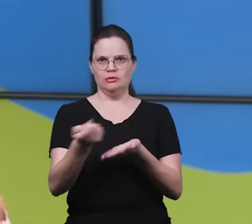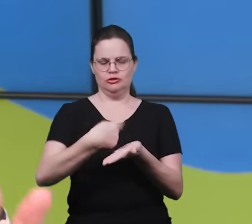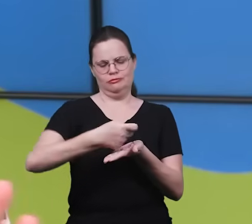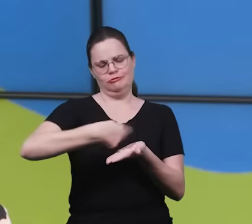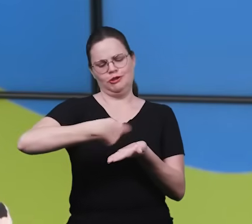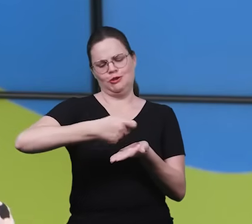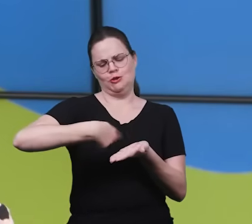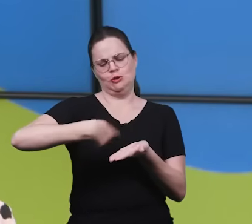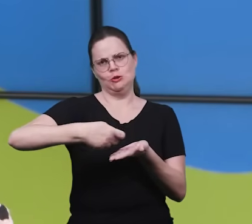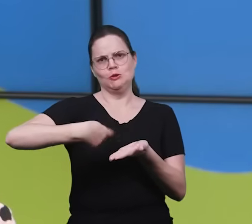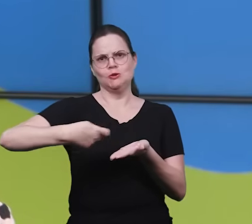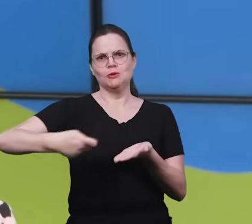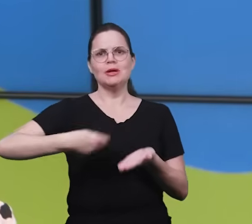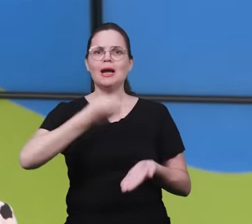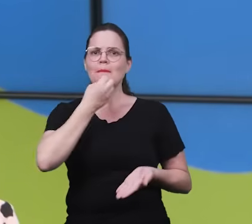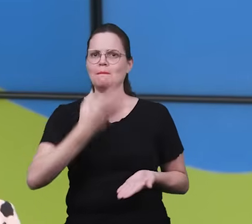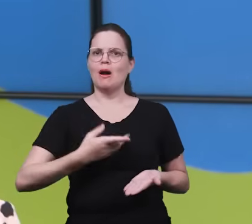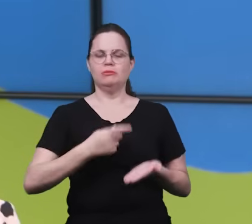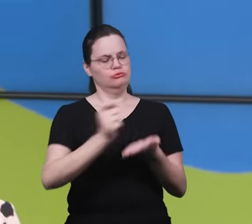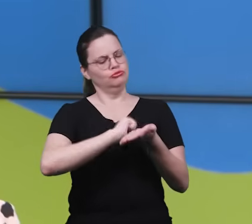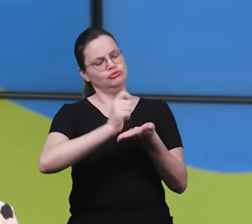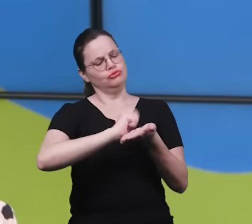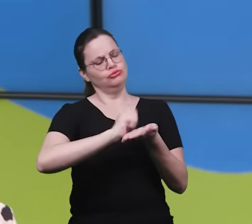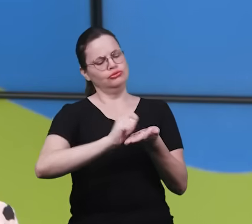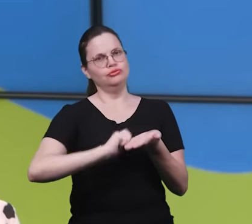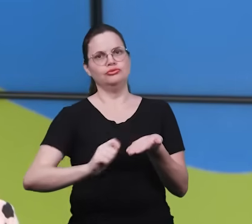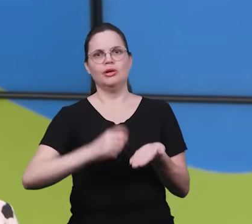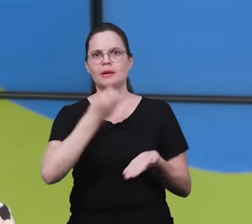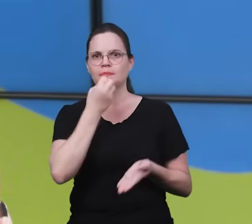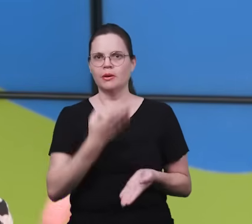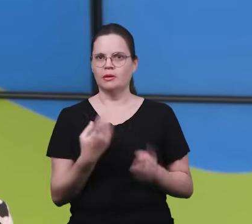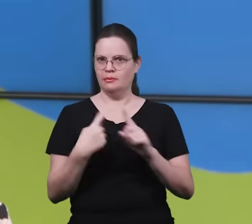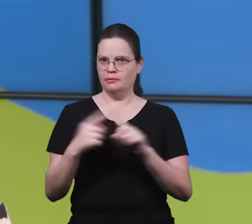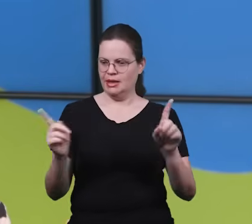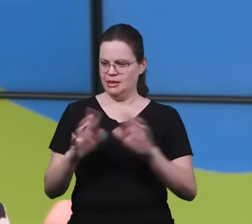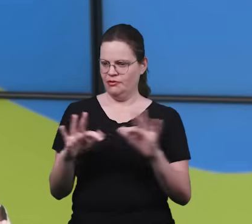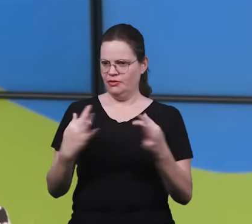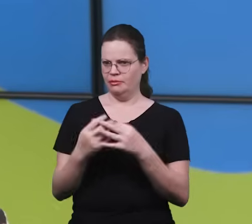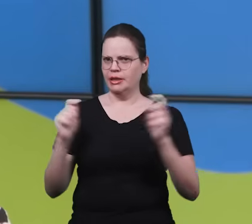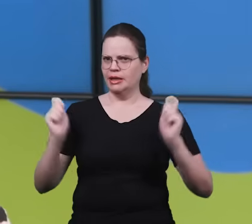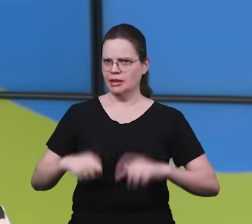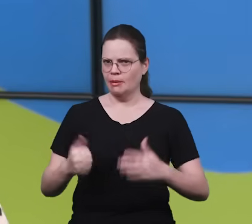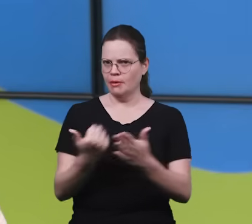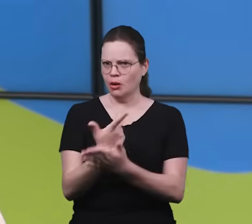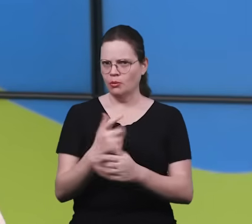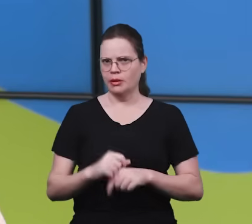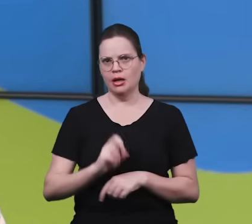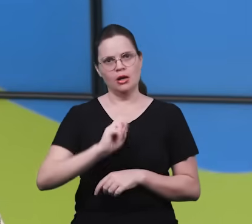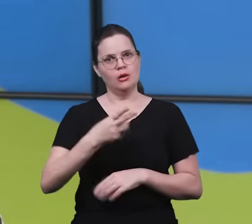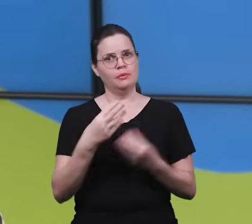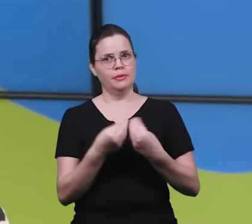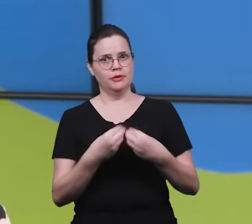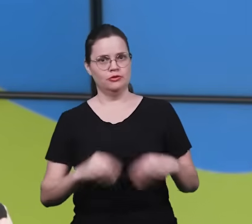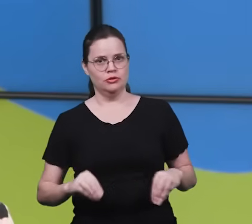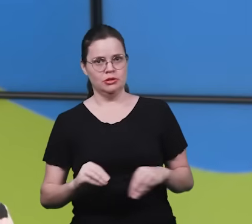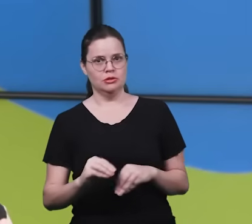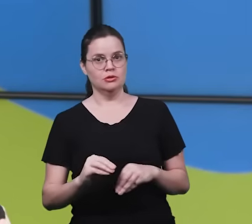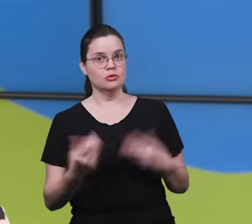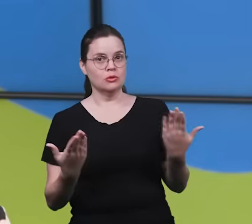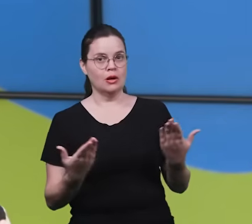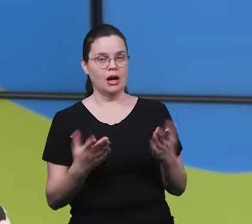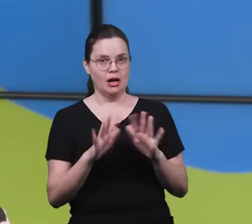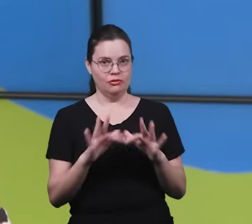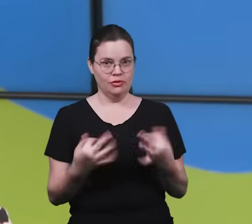ótimo, acrescenta ali para a criança. Mas a família pode comprar? Vai trazer um prejuízo para a família? Vai comprometer o